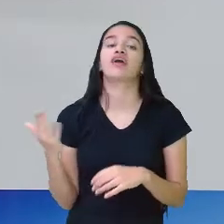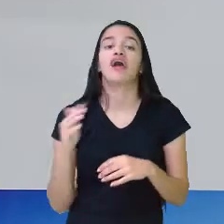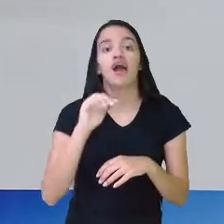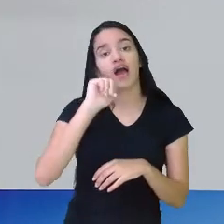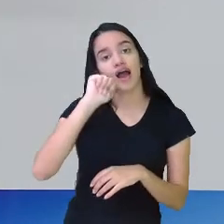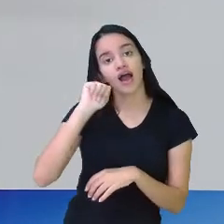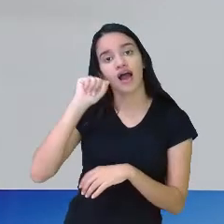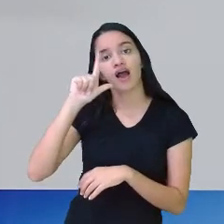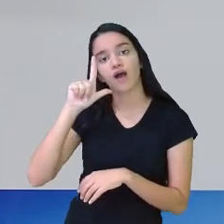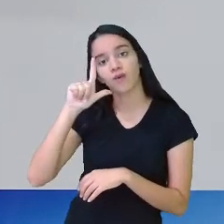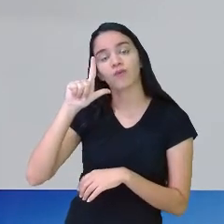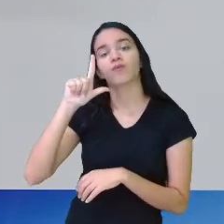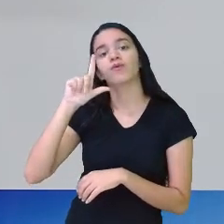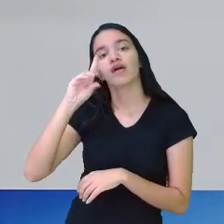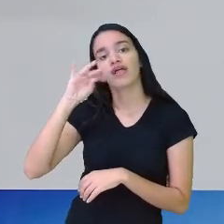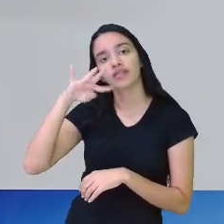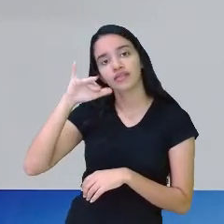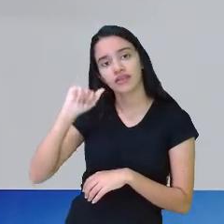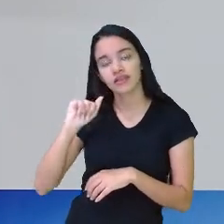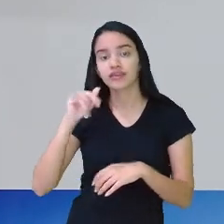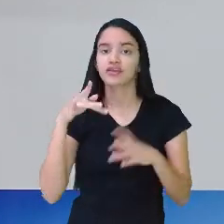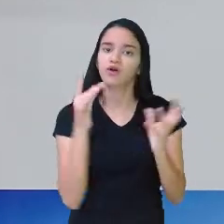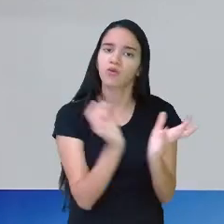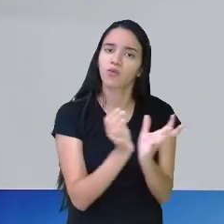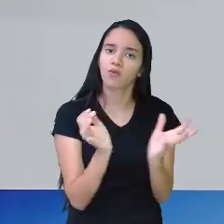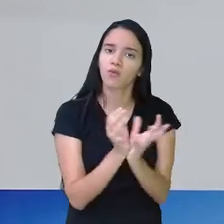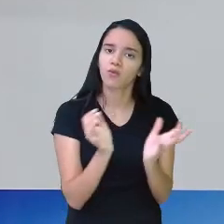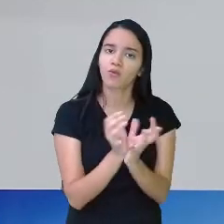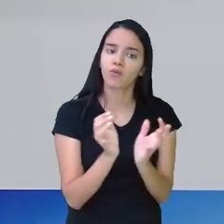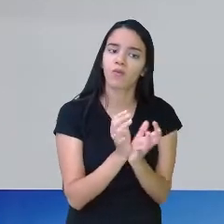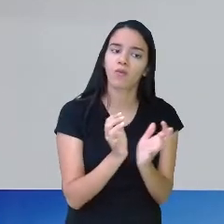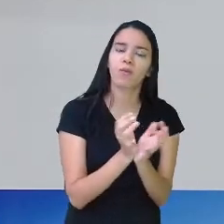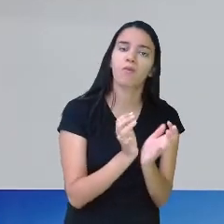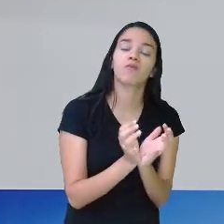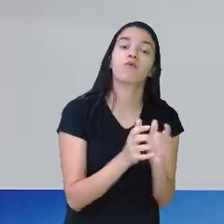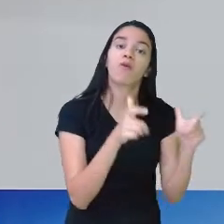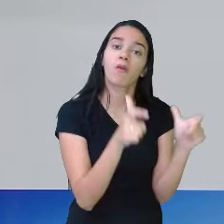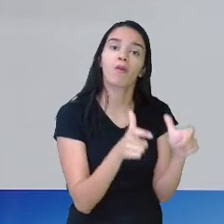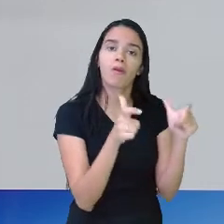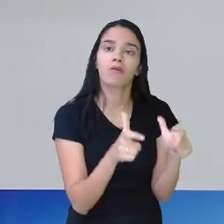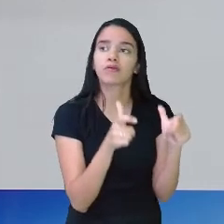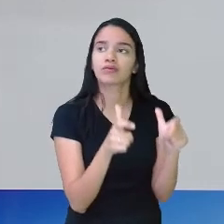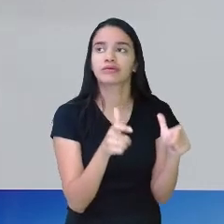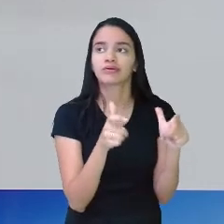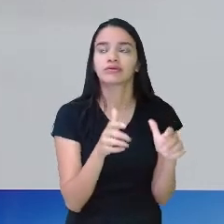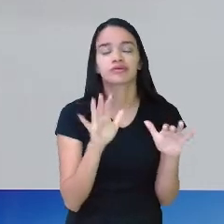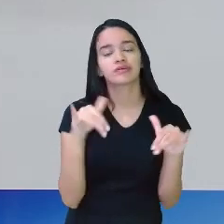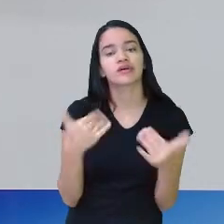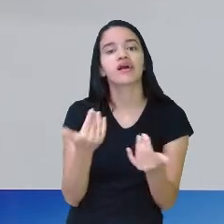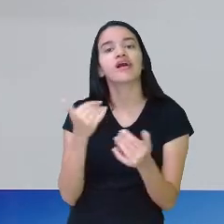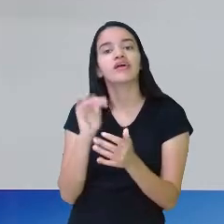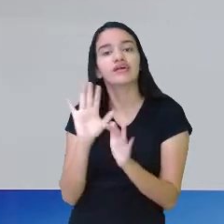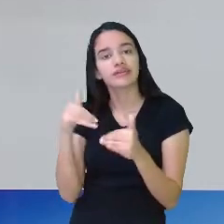lembra que tem aldeia, que tem terra indígena, tem comunidade, tem população? Vamos entender, olha só. A aldeia é usado